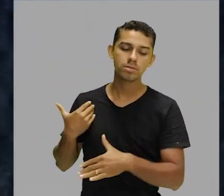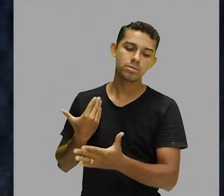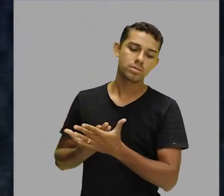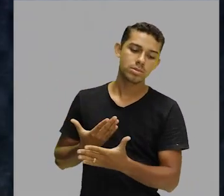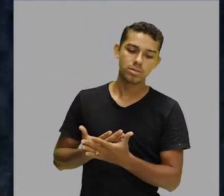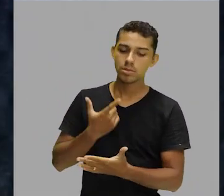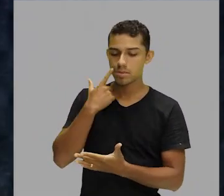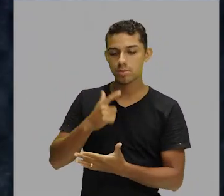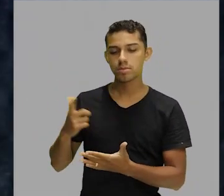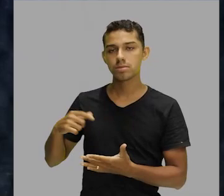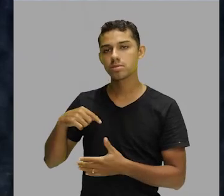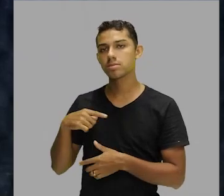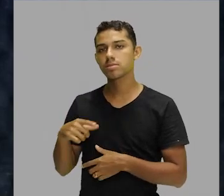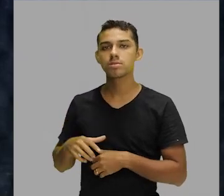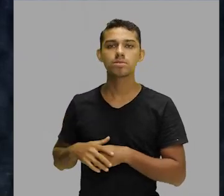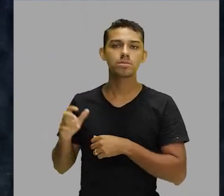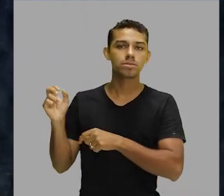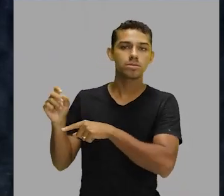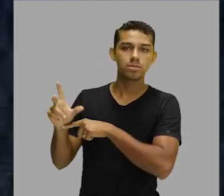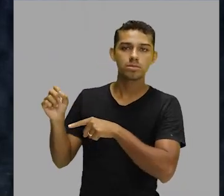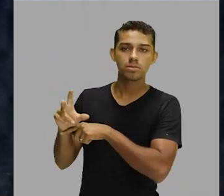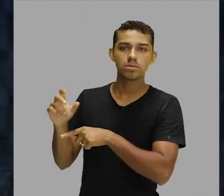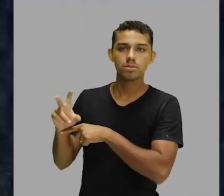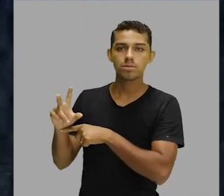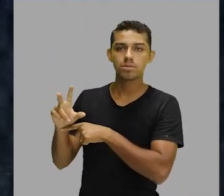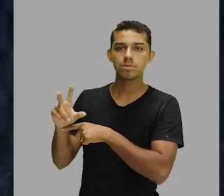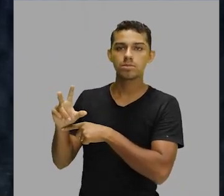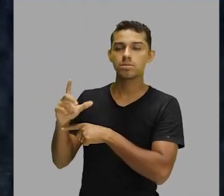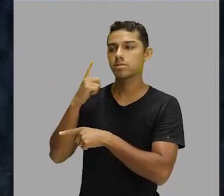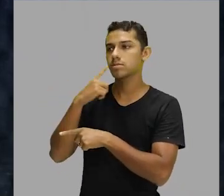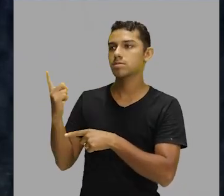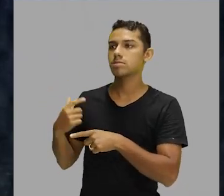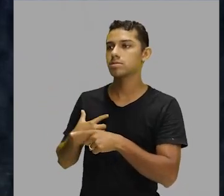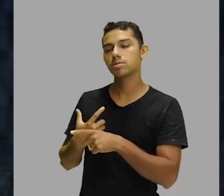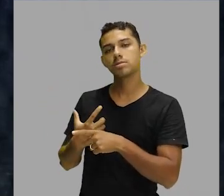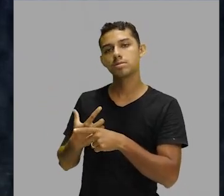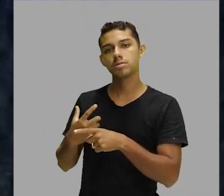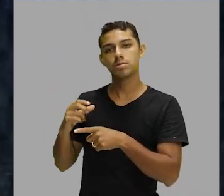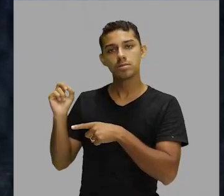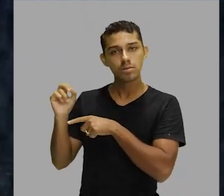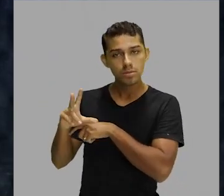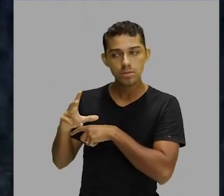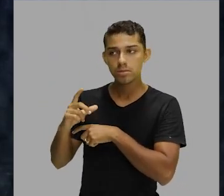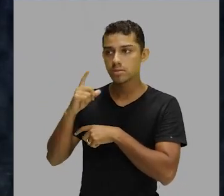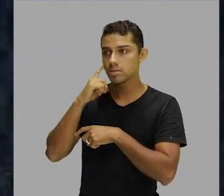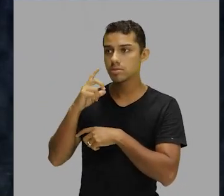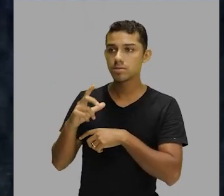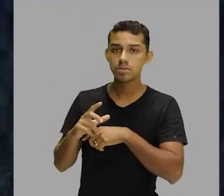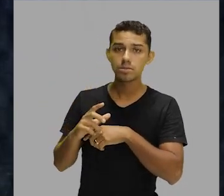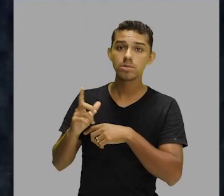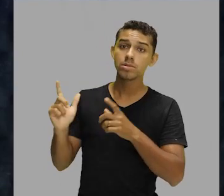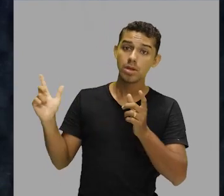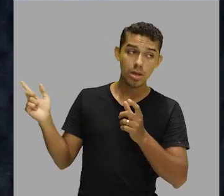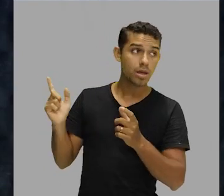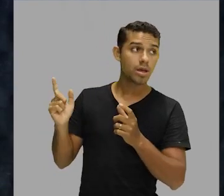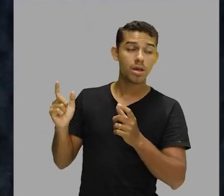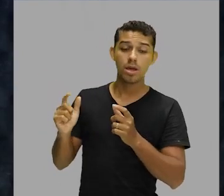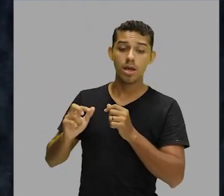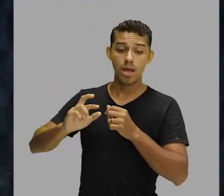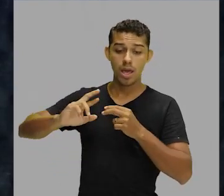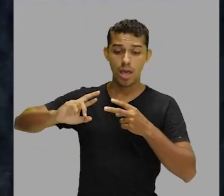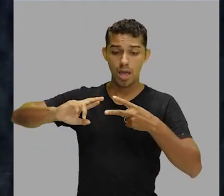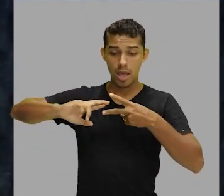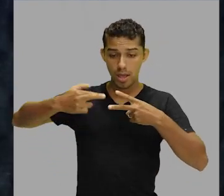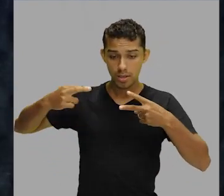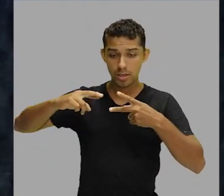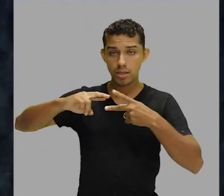vírus, né, que tem como material genético uma molécula de RNA. Esse vírus ele vai chegar aqui, ó, na